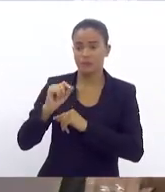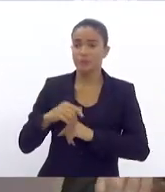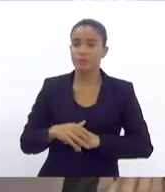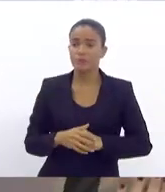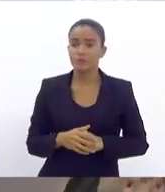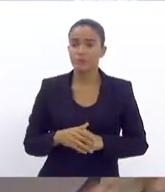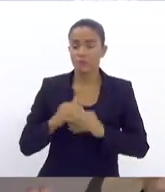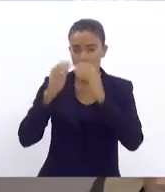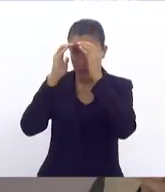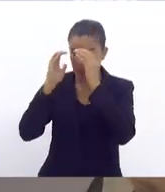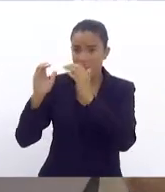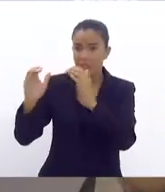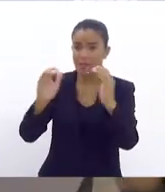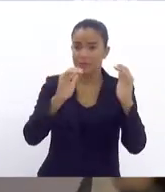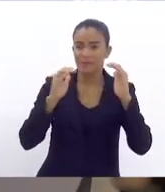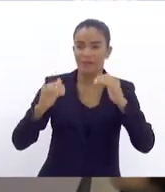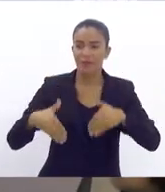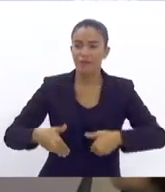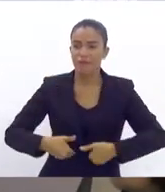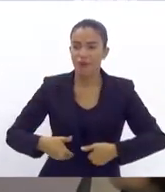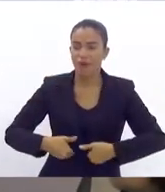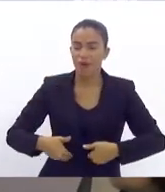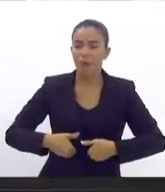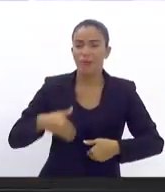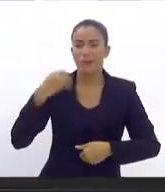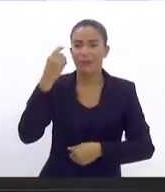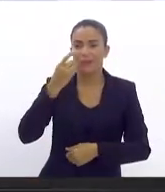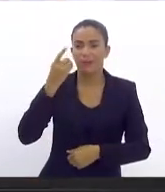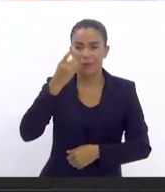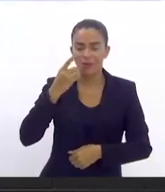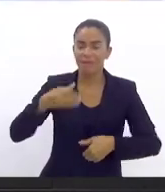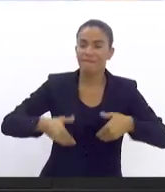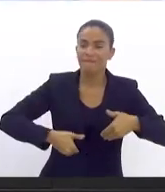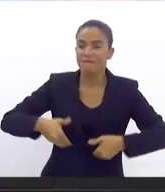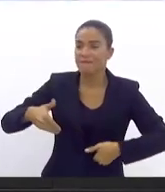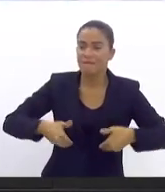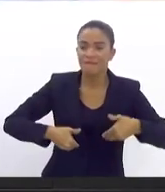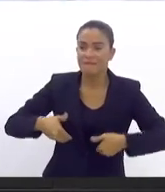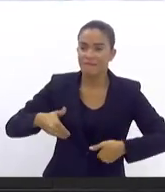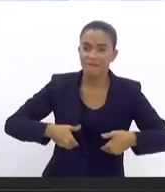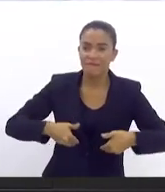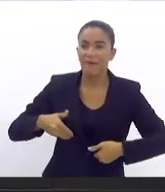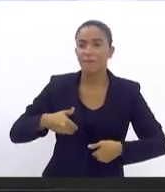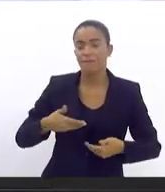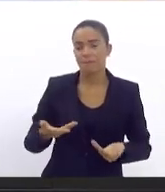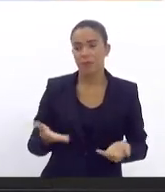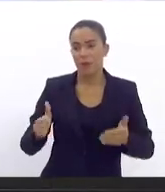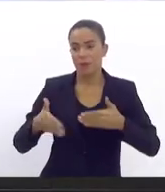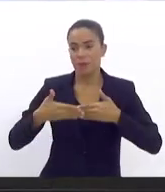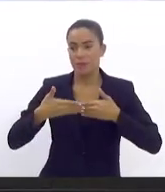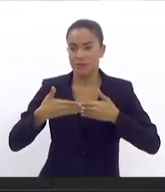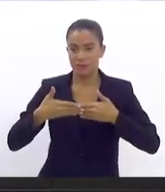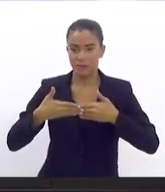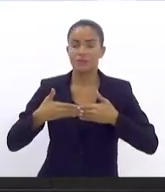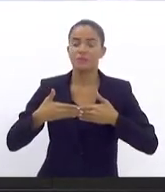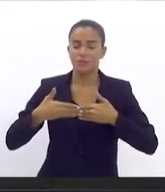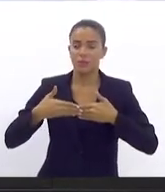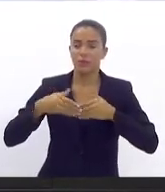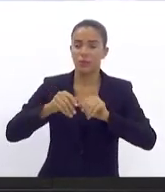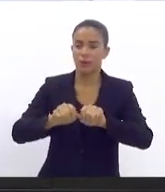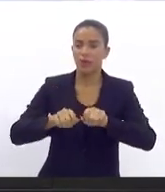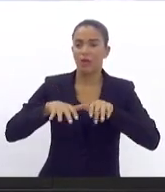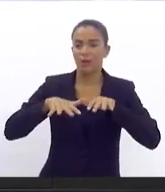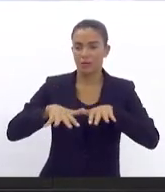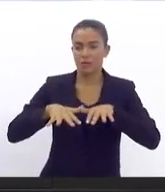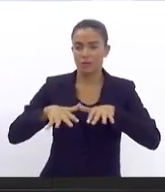Em respeito à fome do deputado Mink, deputado Yuri, dos demais famintos, eu vou encerrar a sessão agora